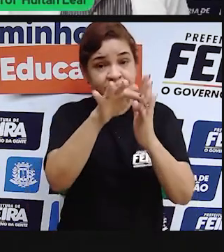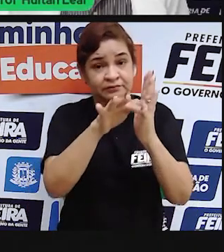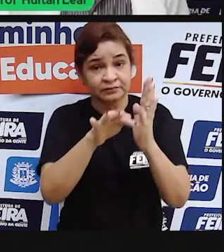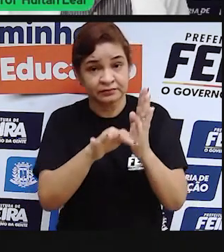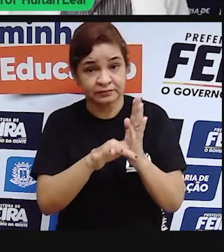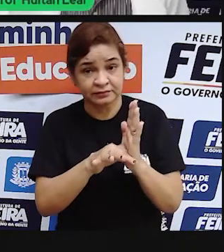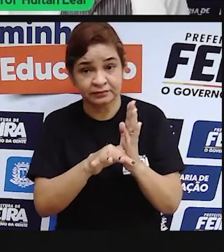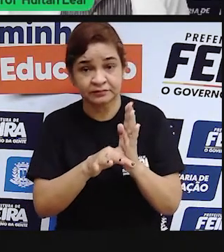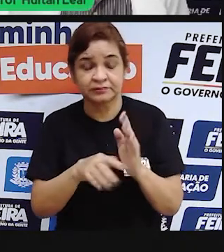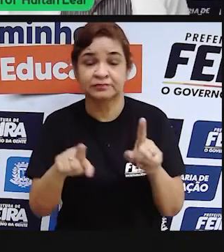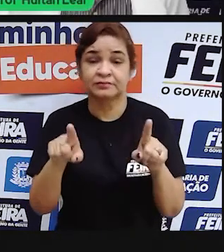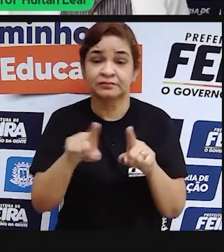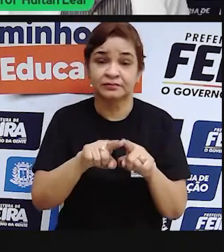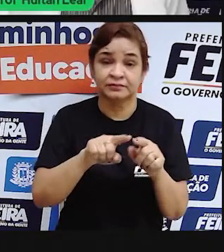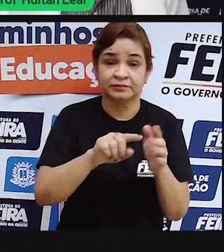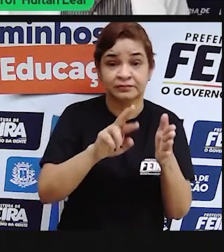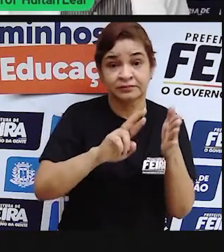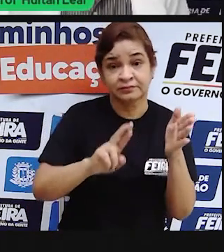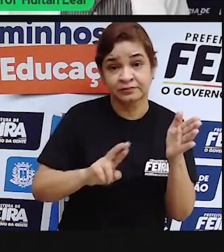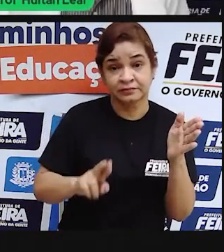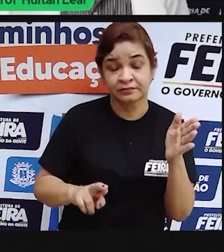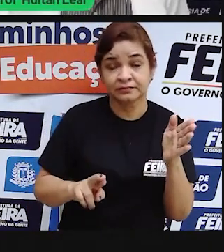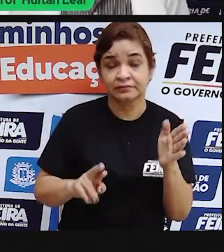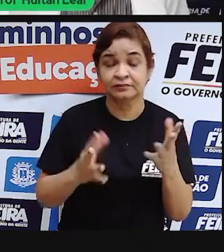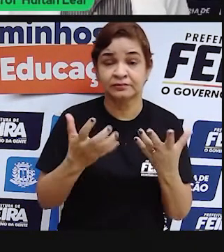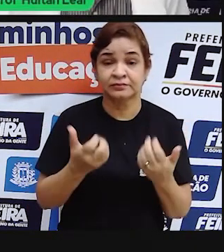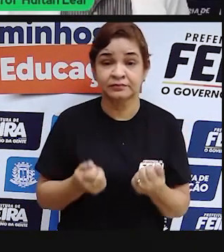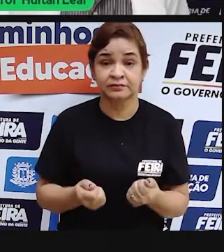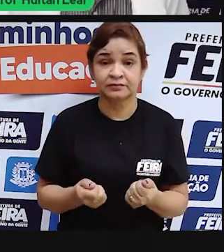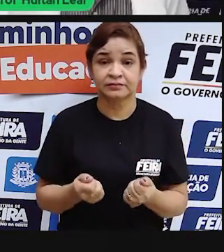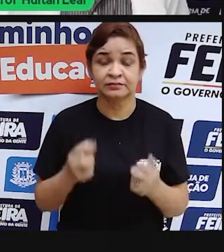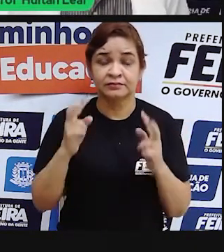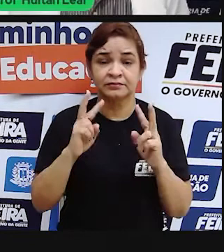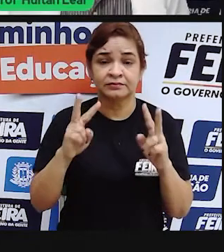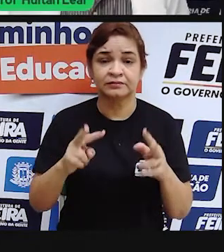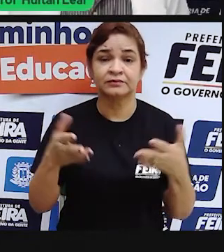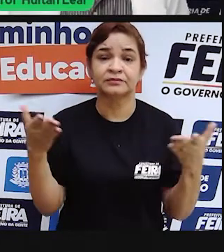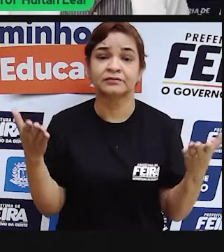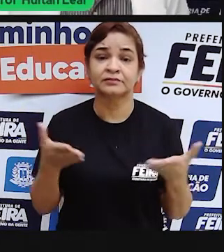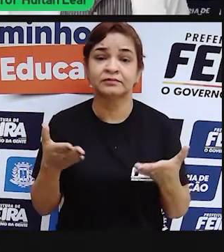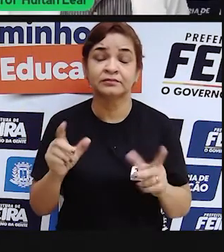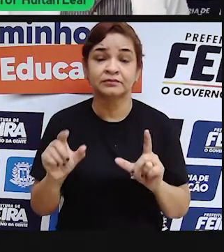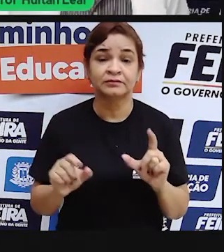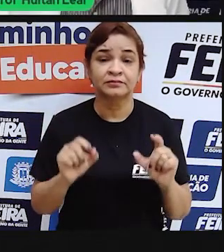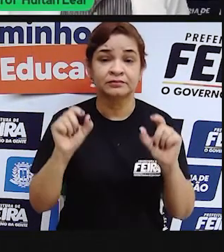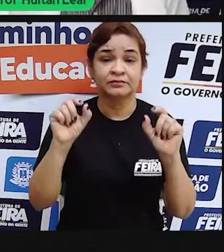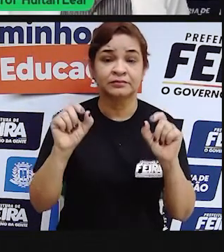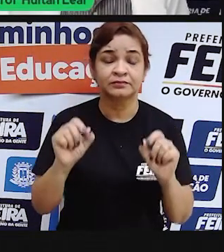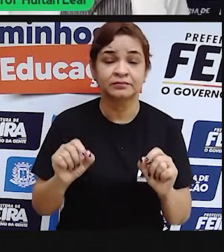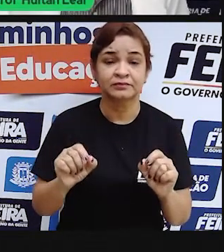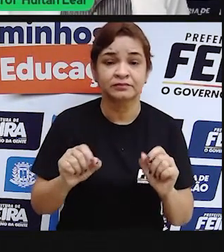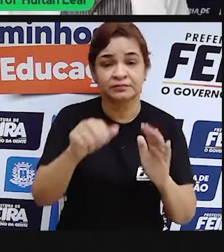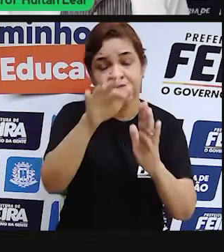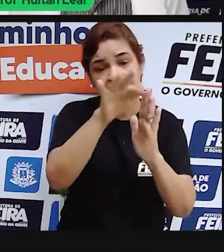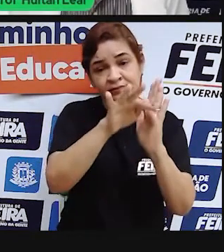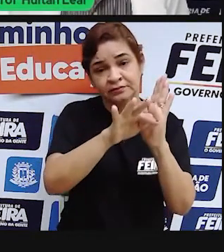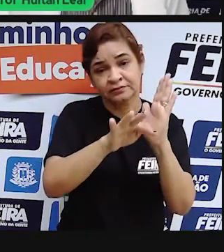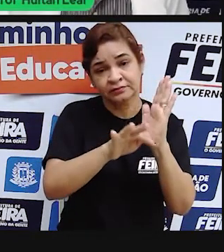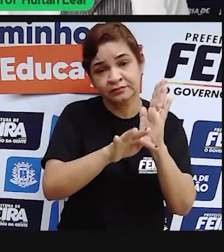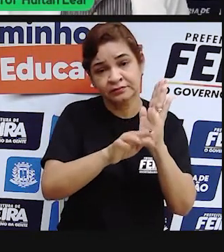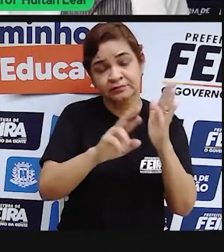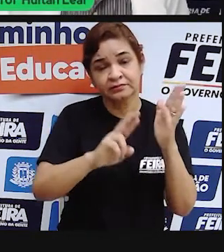e também gramatical, o que nós vamos ver hoje é um dos elementos